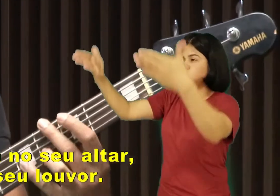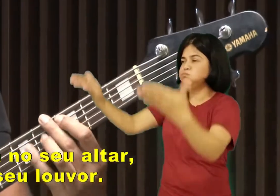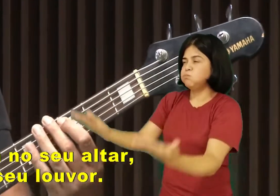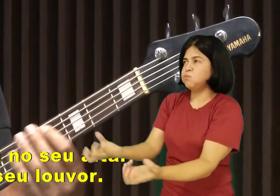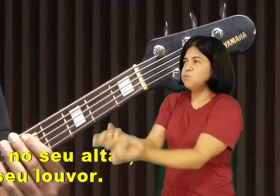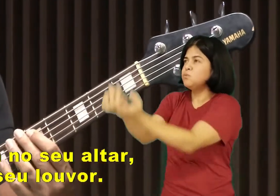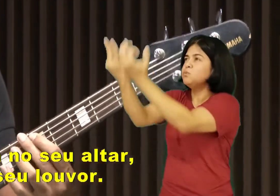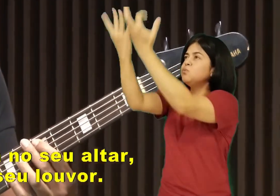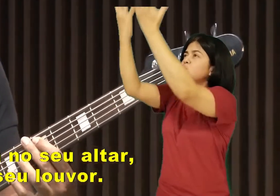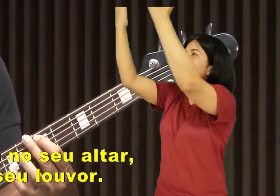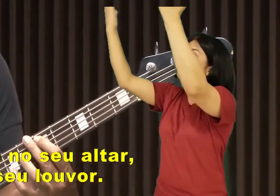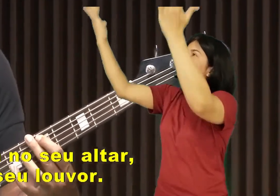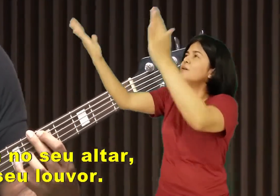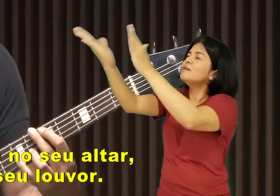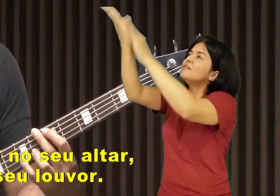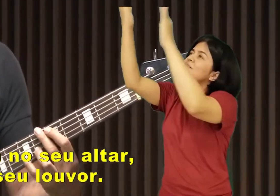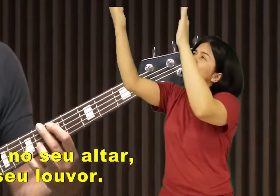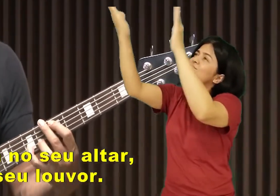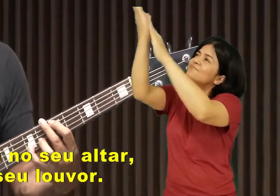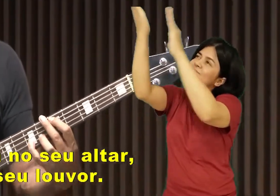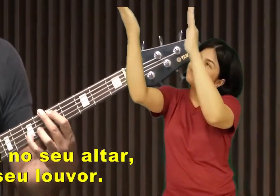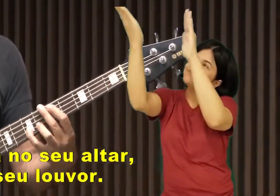teu louvor.